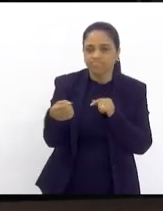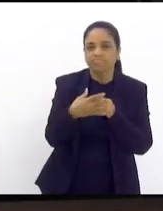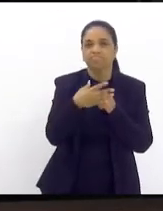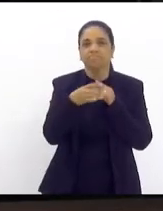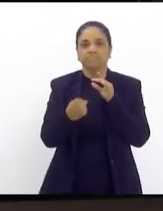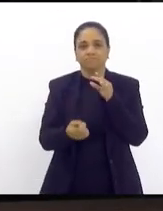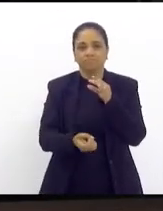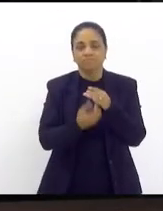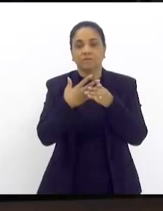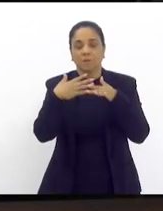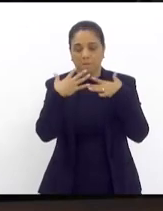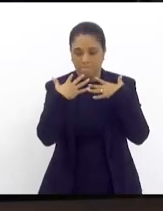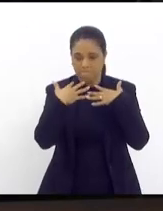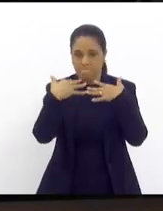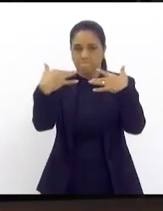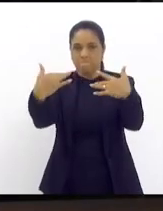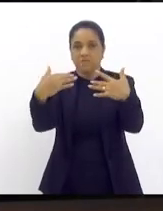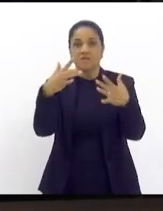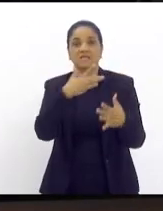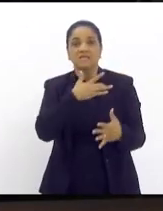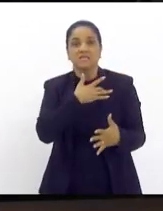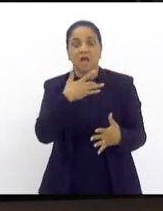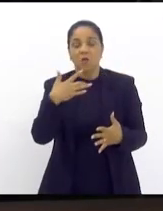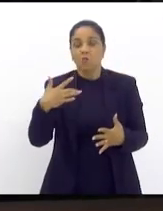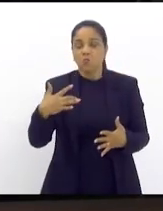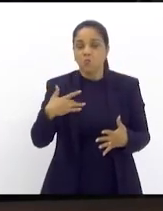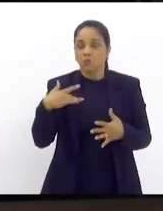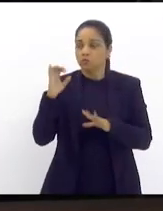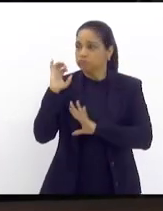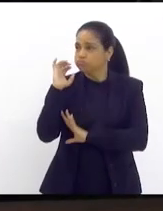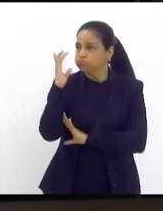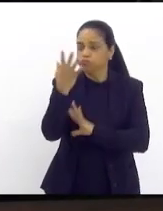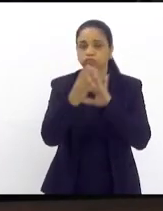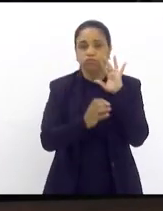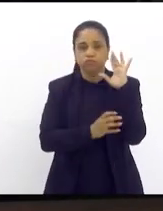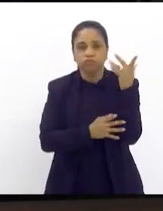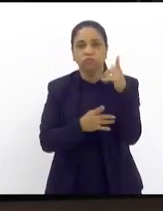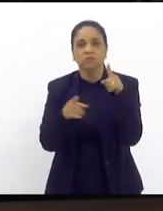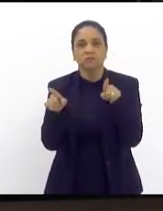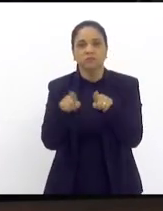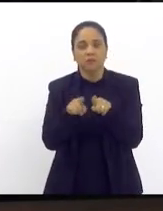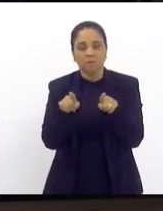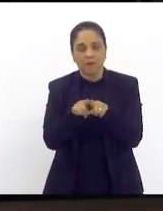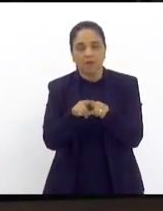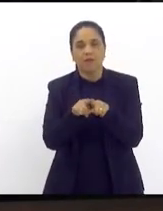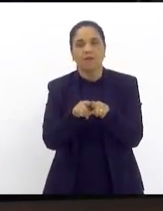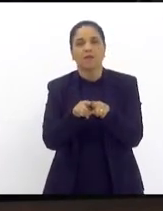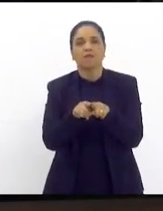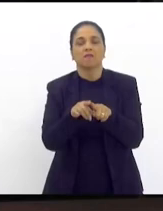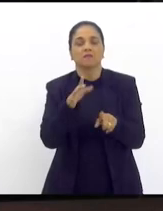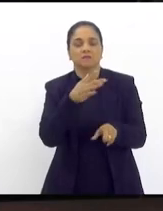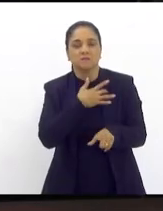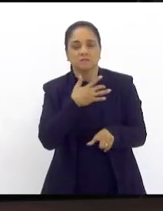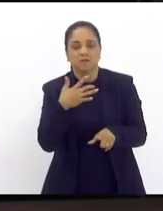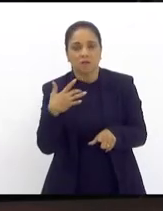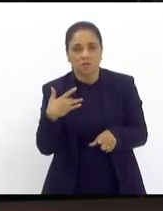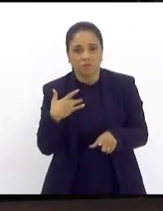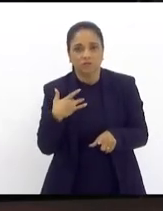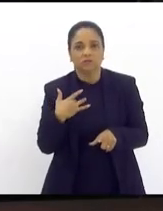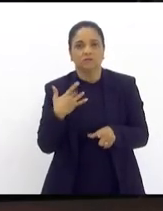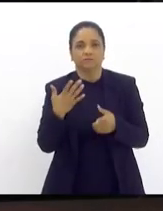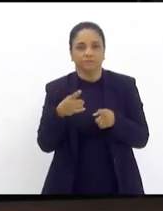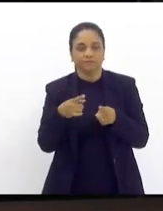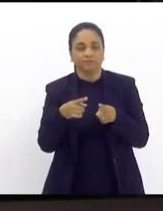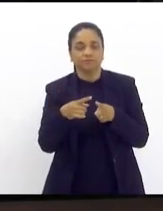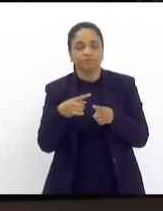uma frente parlamentar de saúde mental e de luta anti manicomial essa frente presidida pelo Deputado